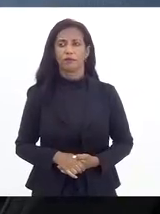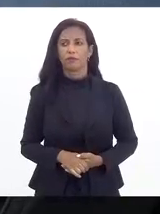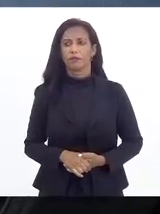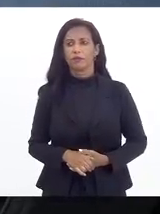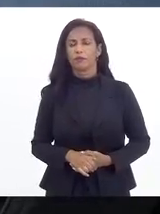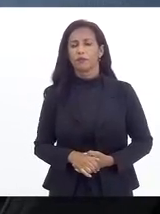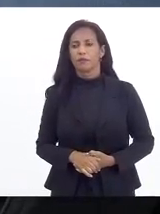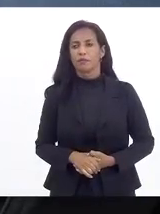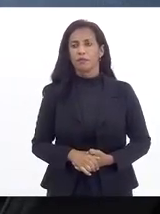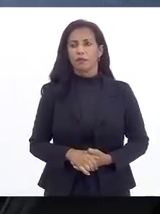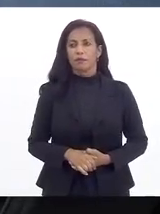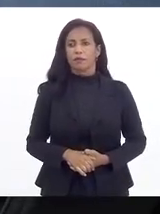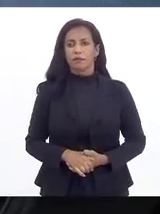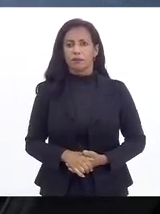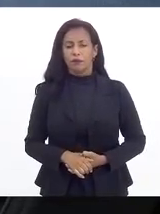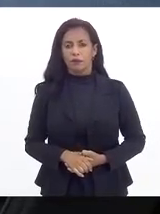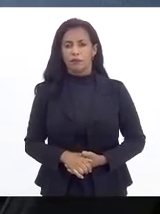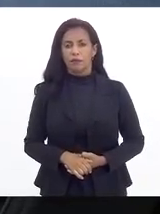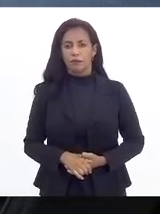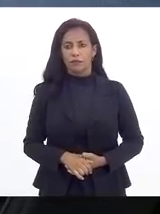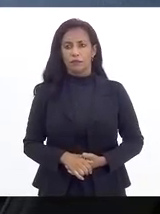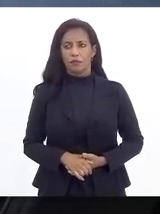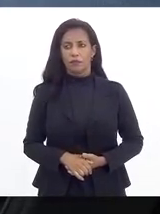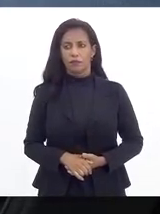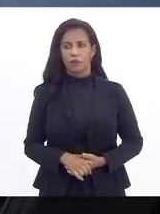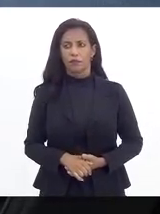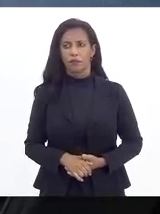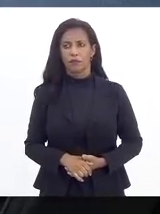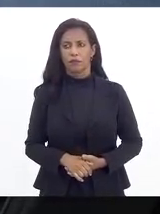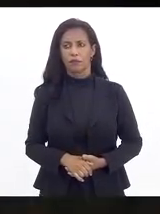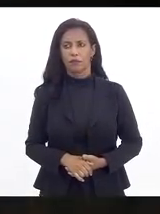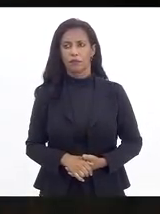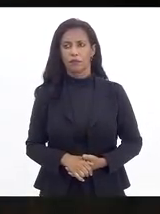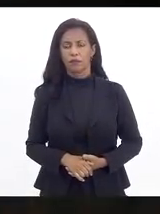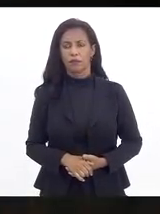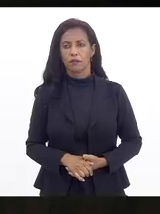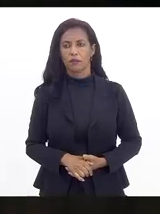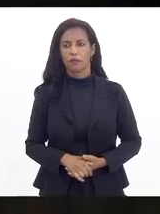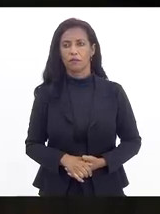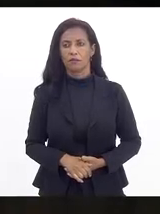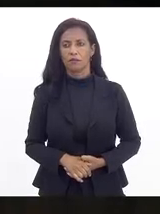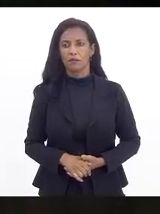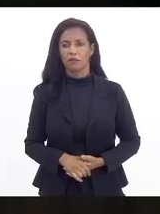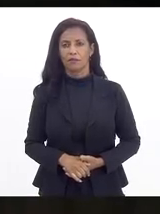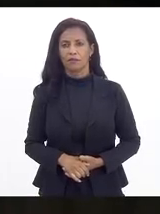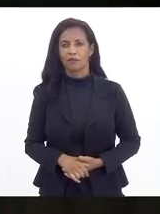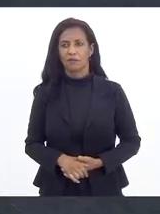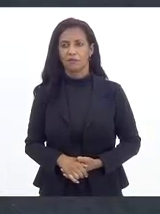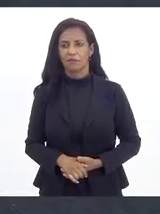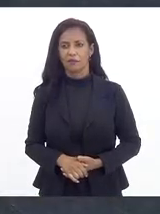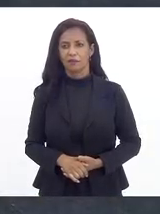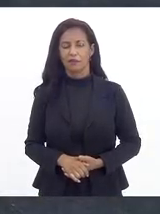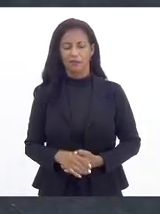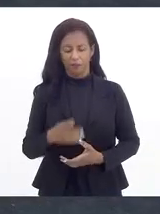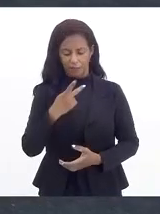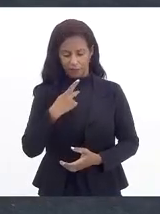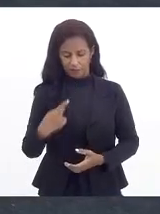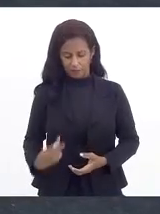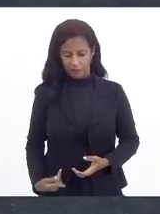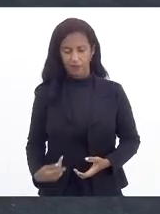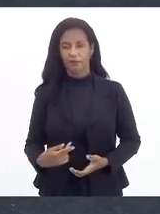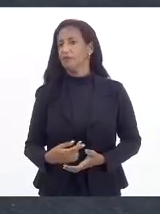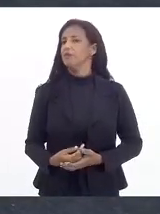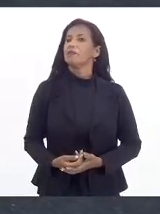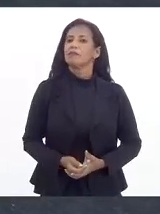Presidente, posso um segundo só? Pode opinar também, deputado, fala com o Valdec, delegado Carlos Augusto. Presidente,